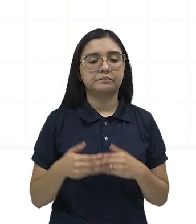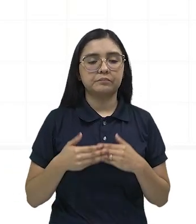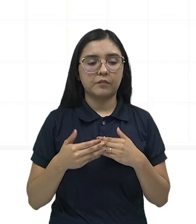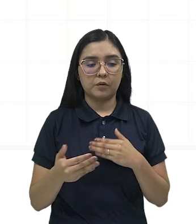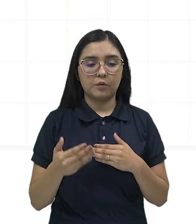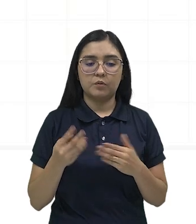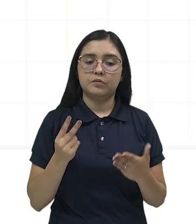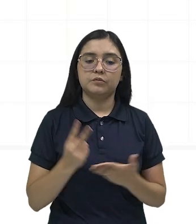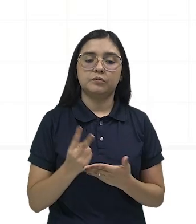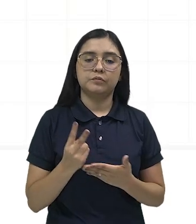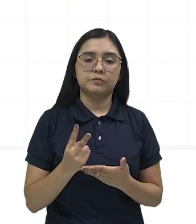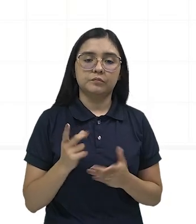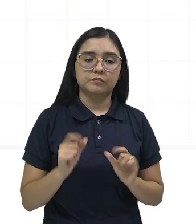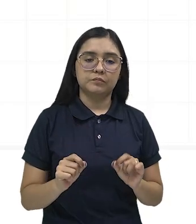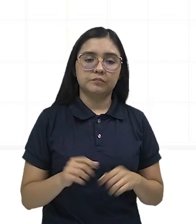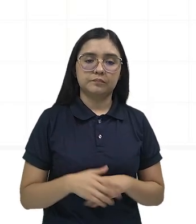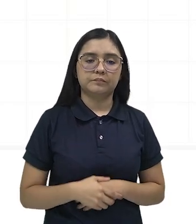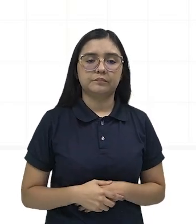e